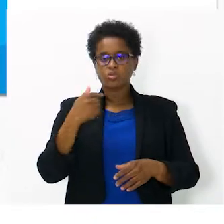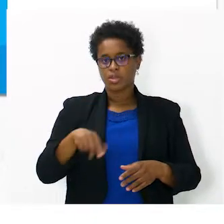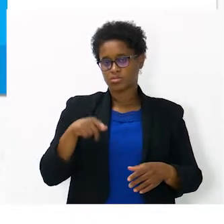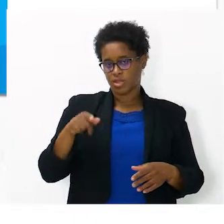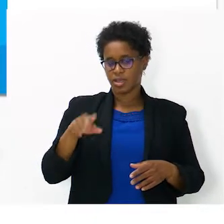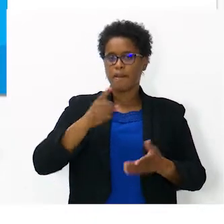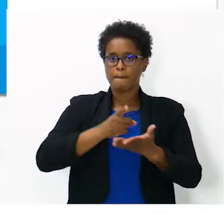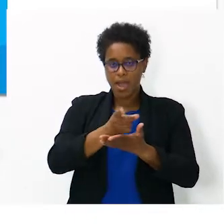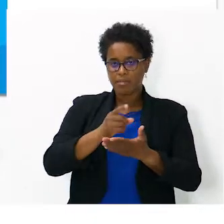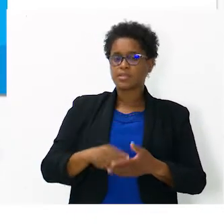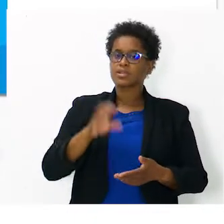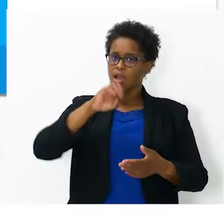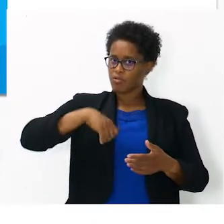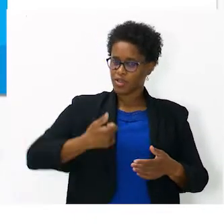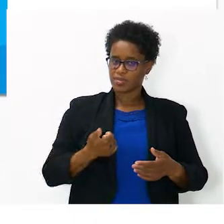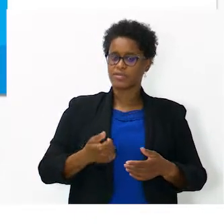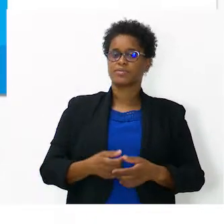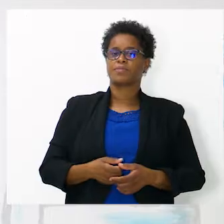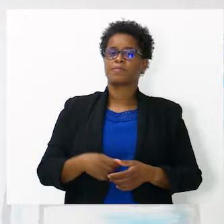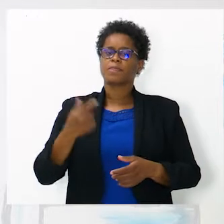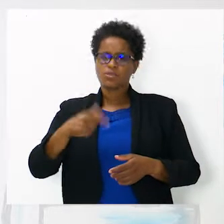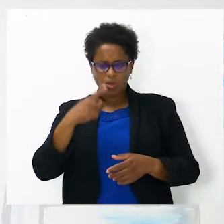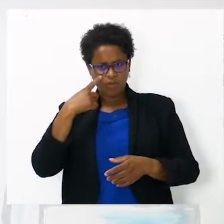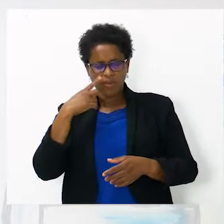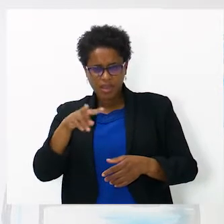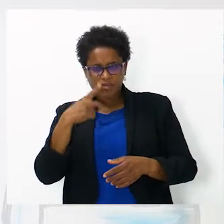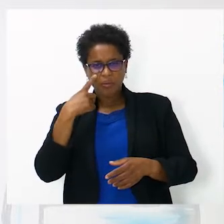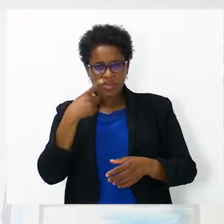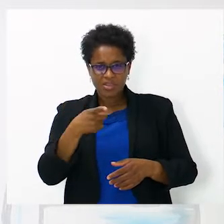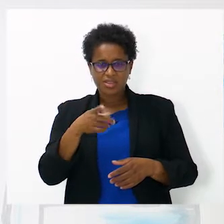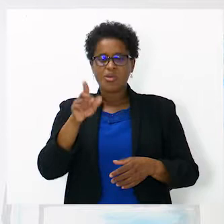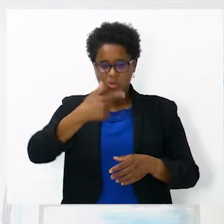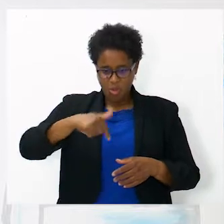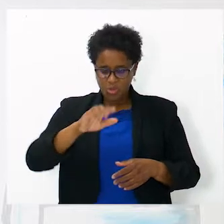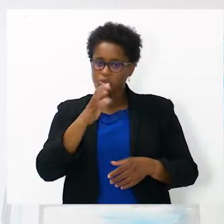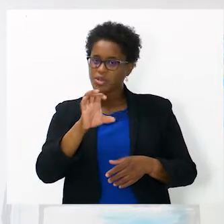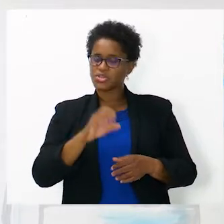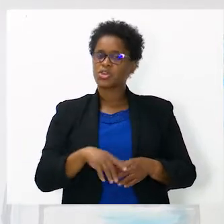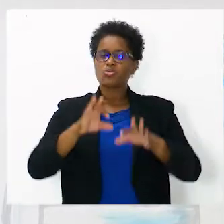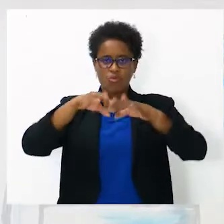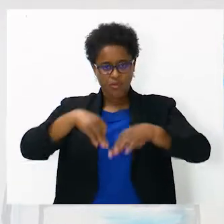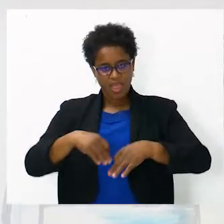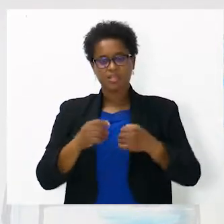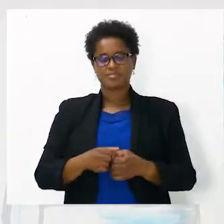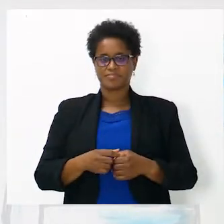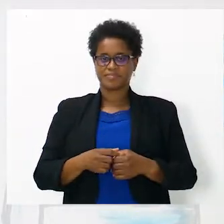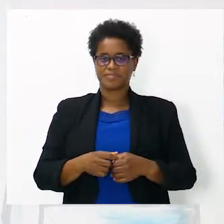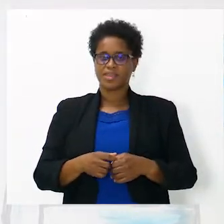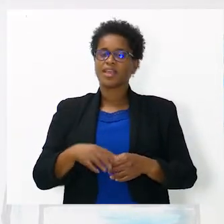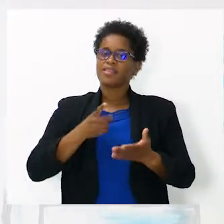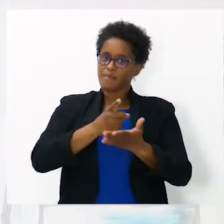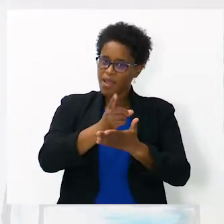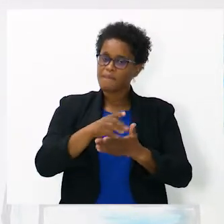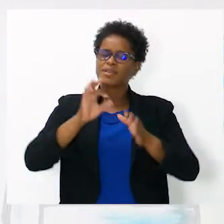aqui um mapa de Cabo Verde. Estão a reconhecer nosso país. No final